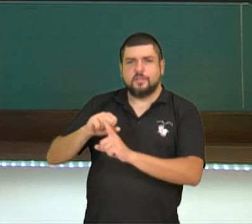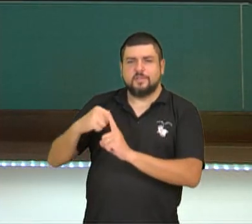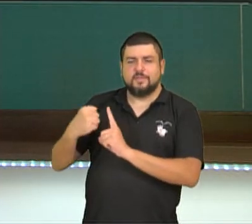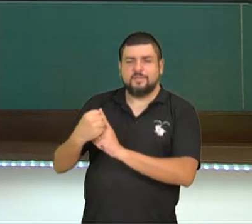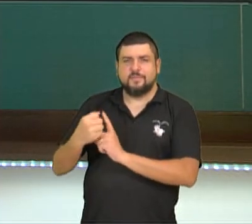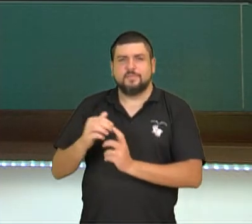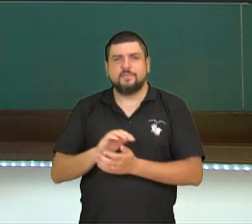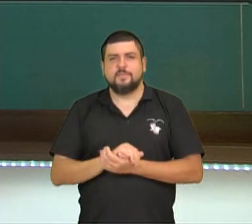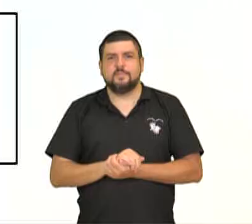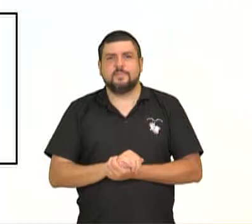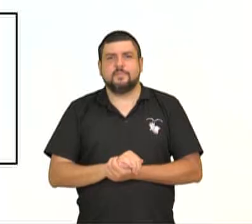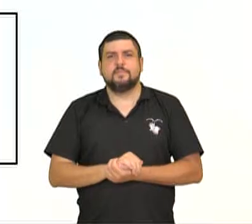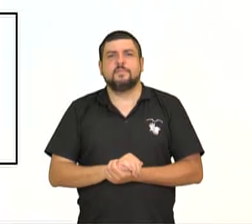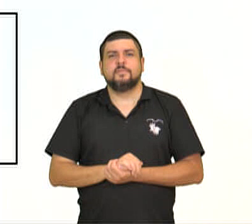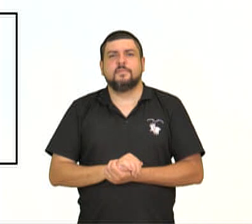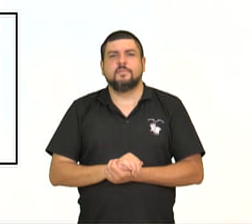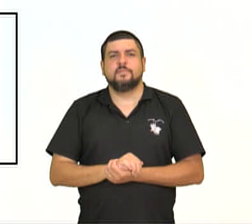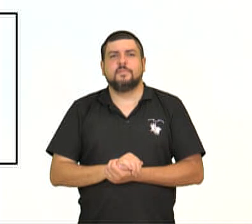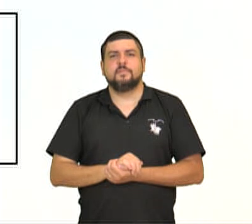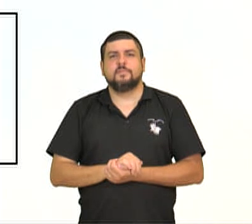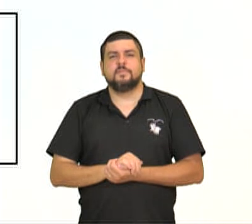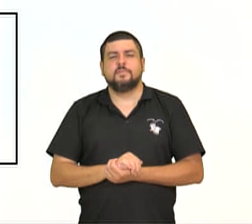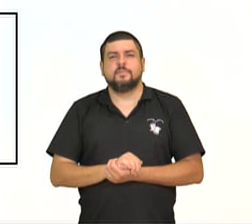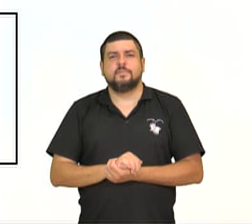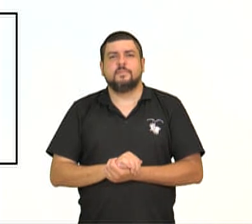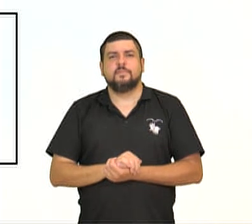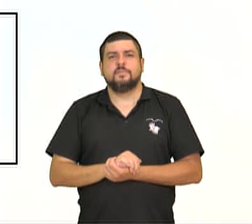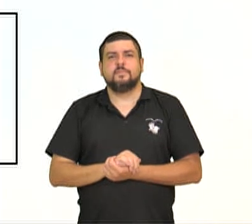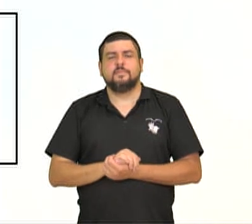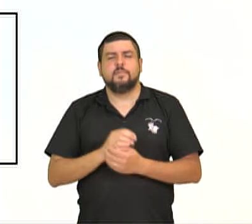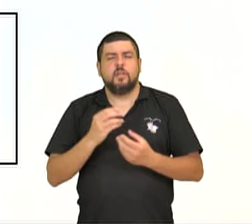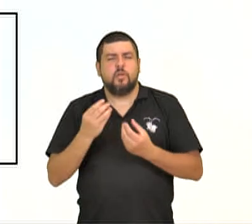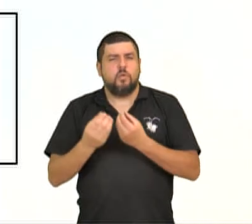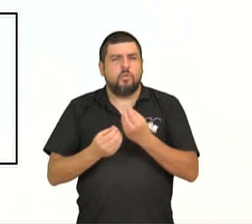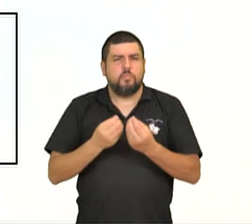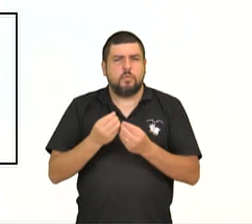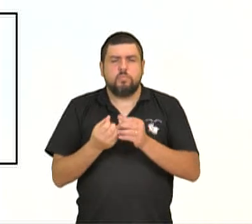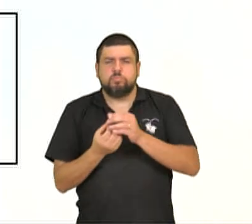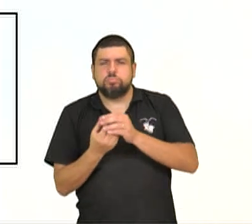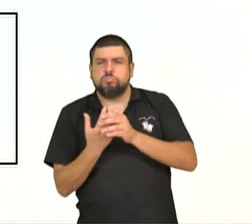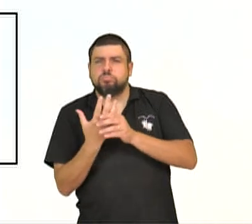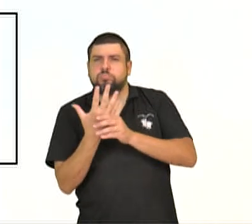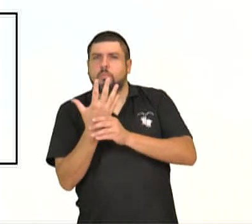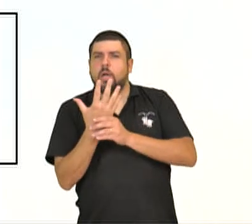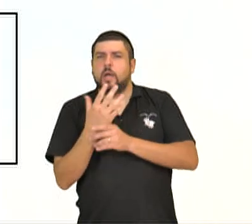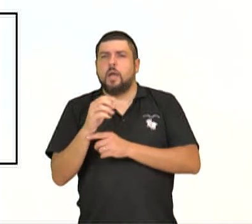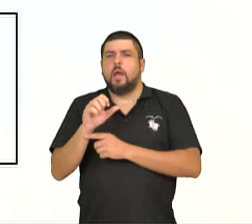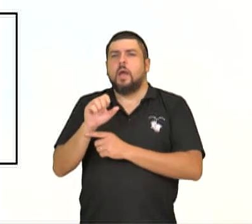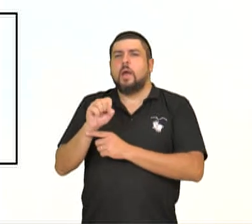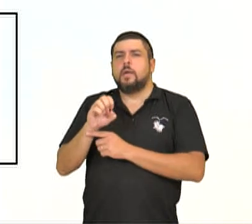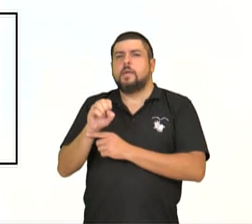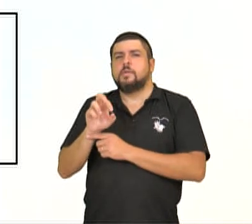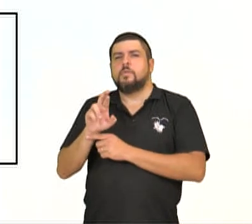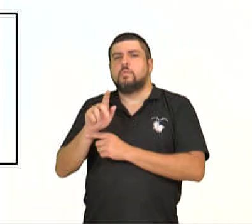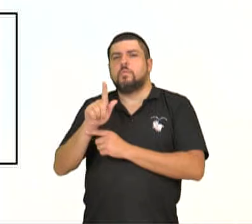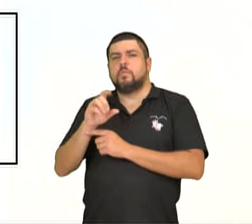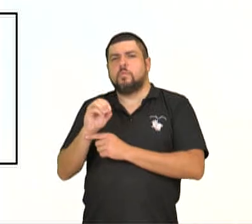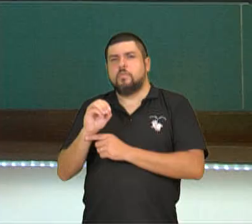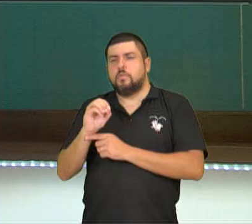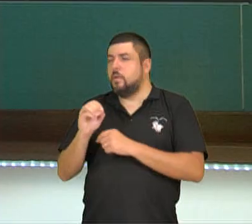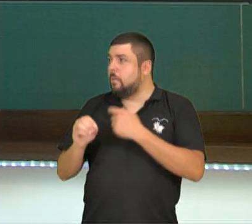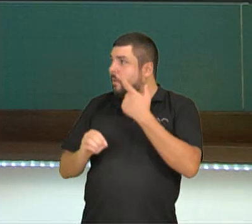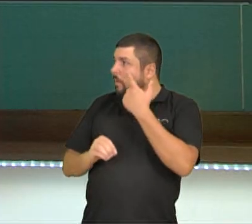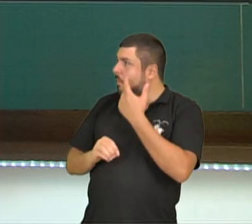lá? Que relação existe entre o sorgo e o Reino de Kush? Bom, primeiro, o sorgo é uma planta, né? Um